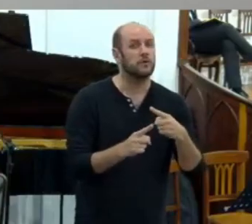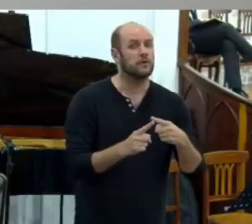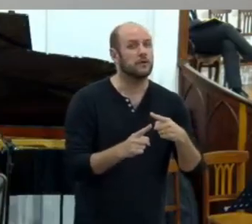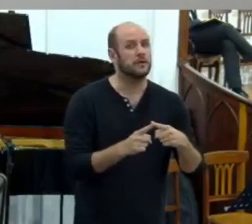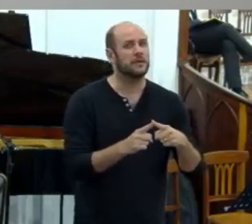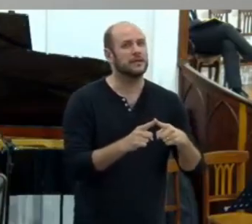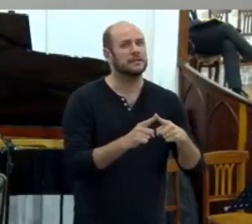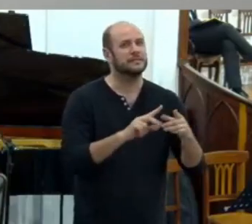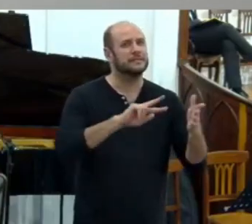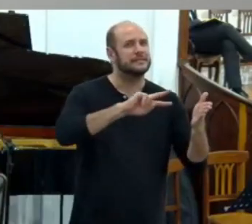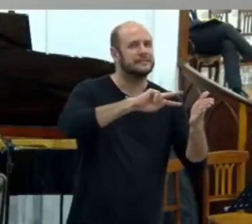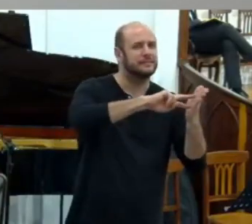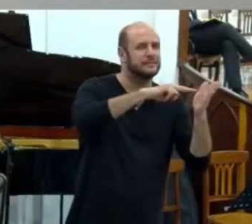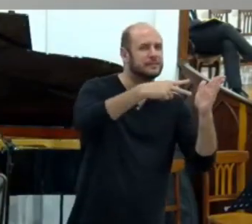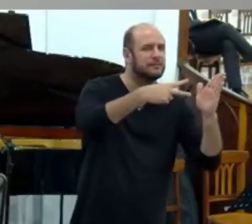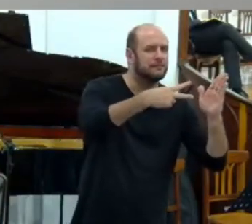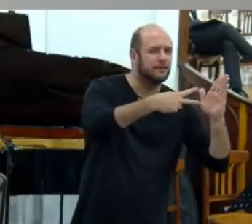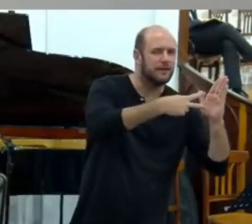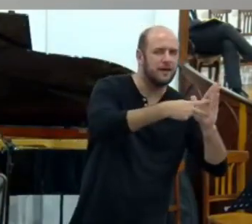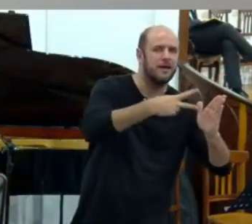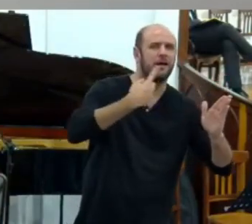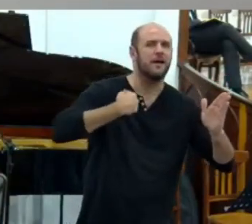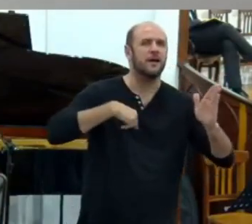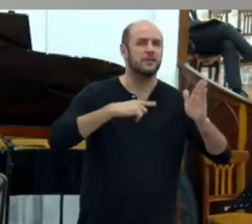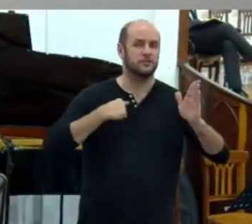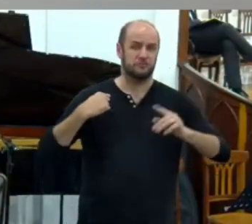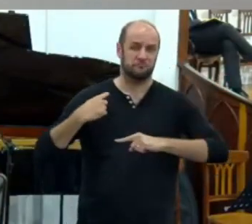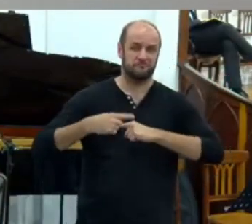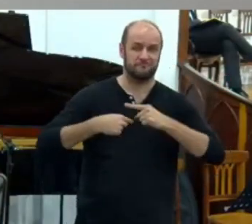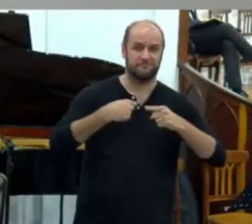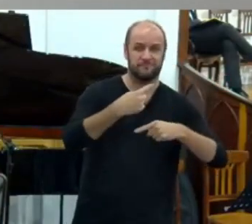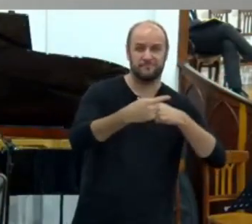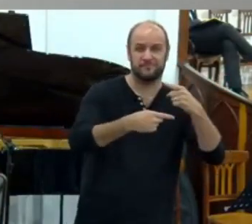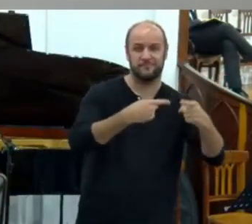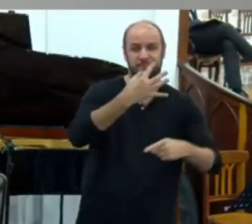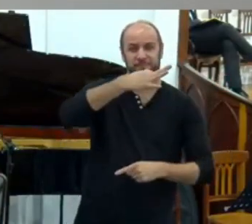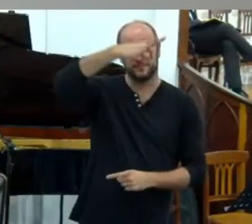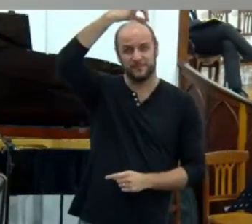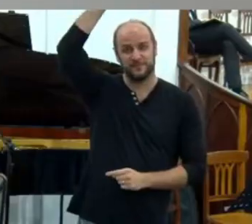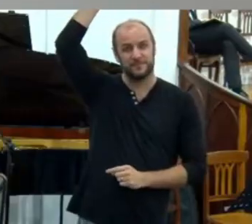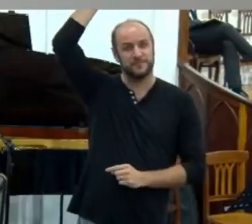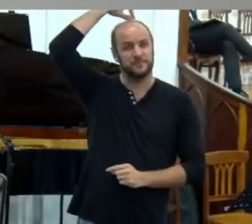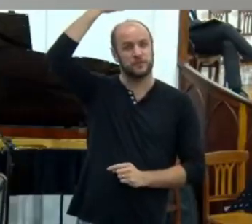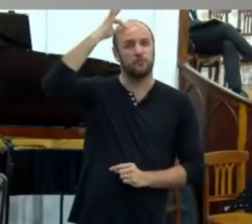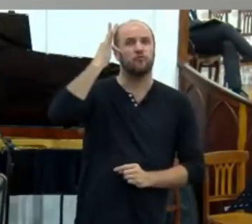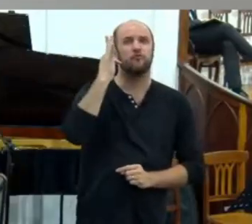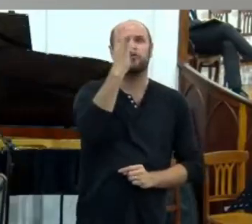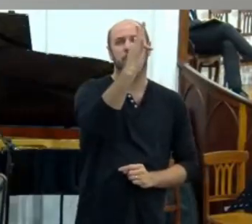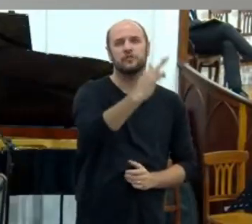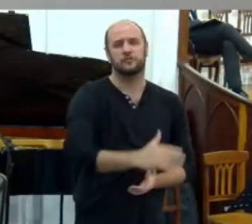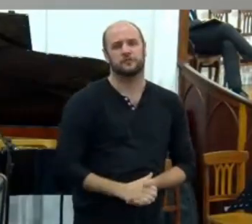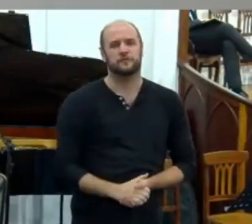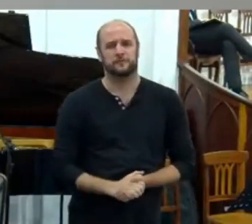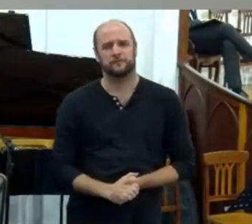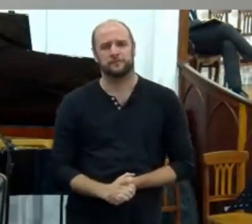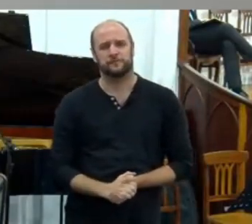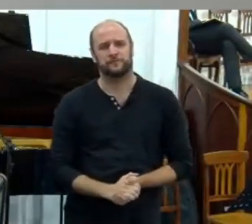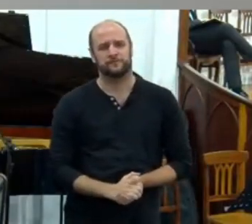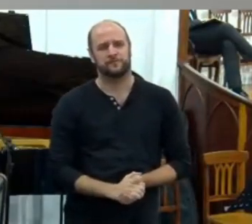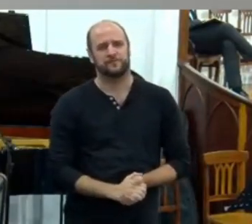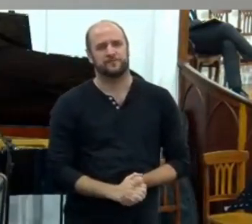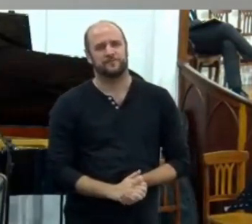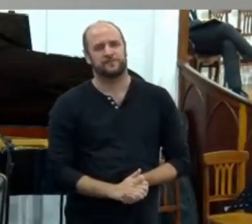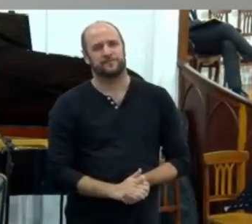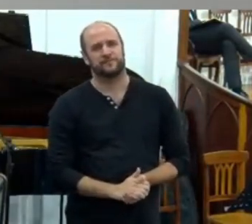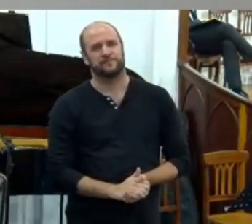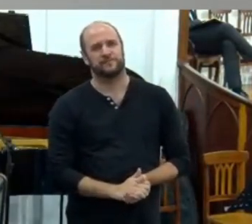e um símbolo da nossa herança espiritual. Aquela que é vista